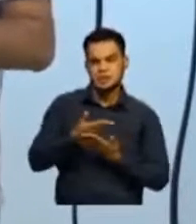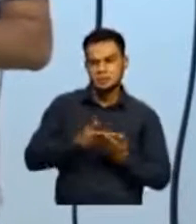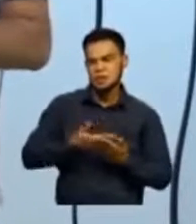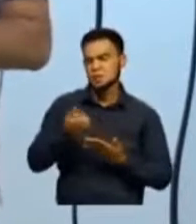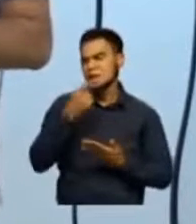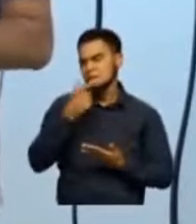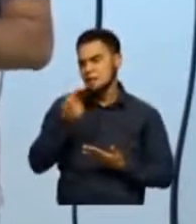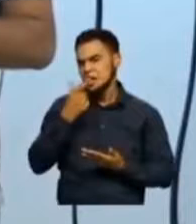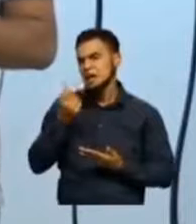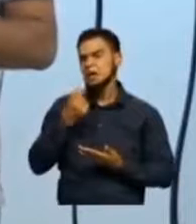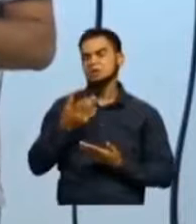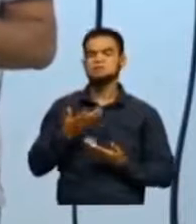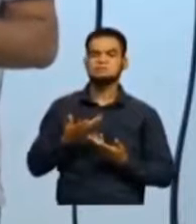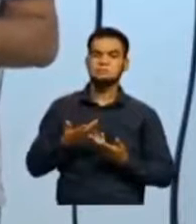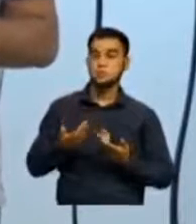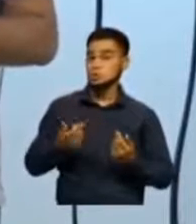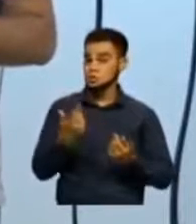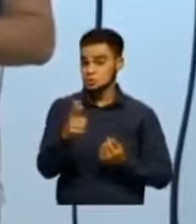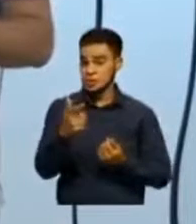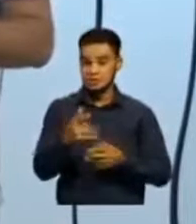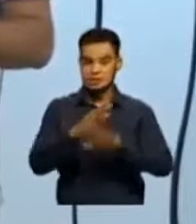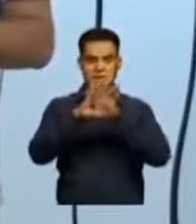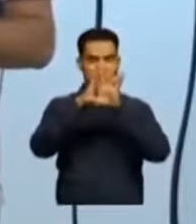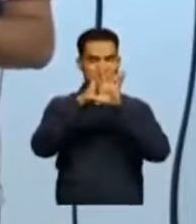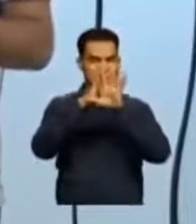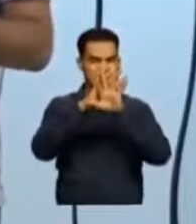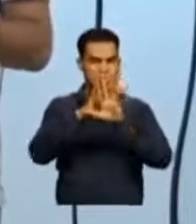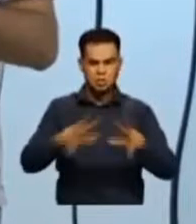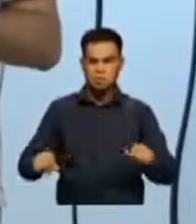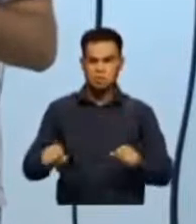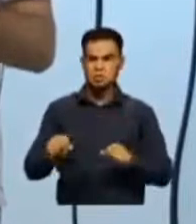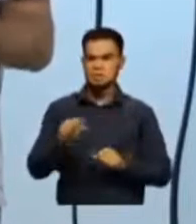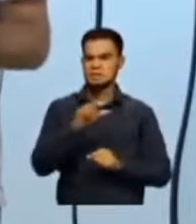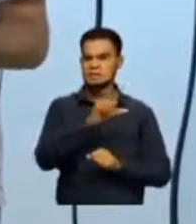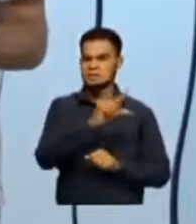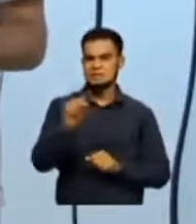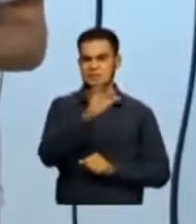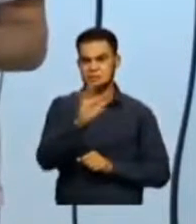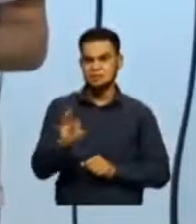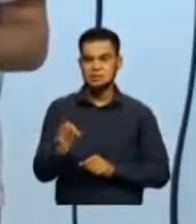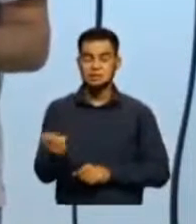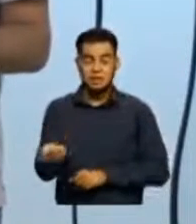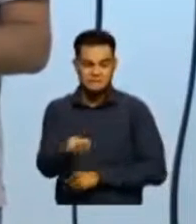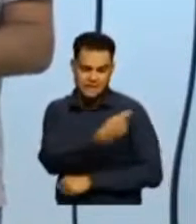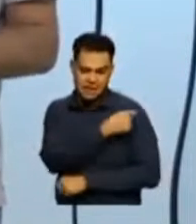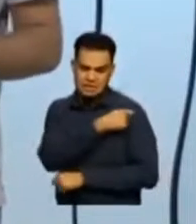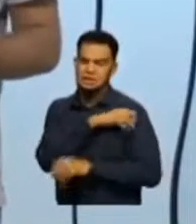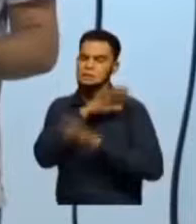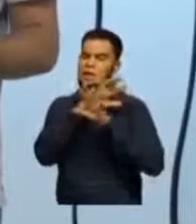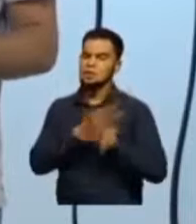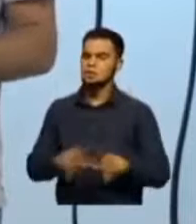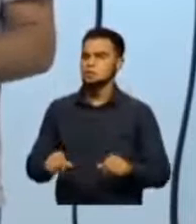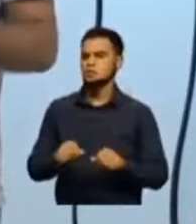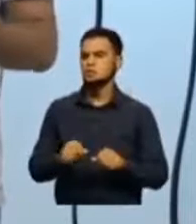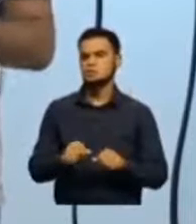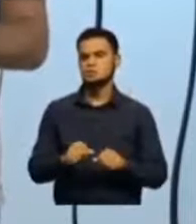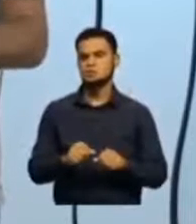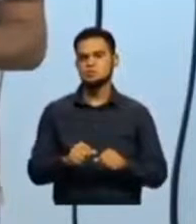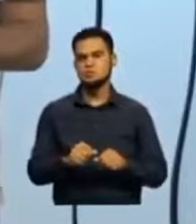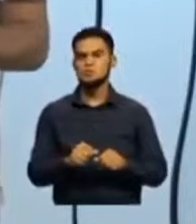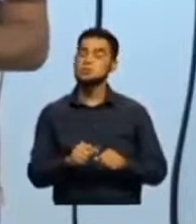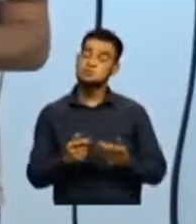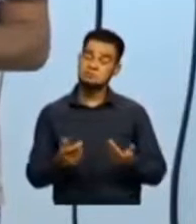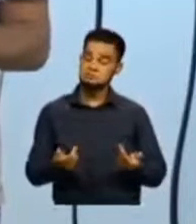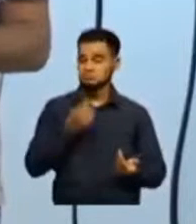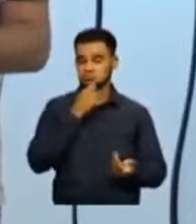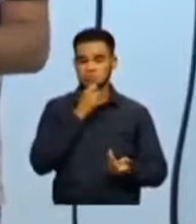temos ainda a cura da AIDS, né? A vacina, digamos assim, para estar